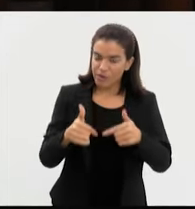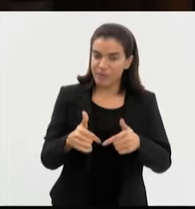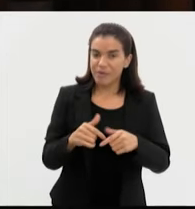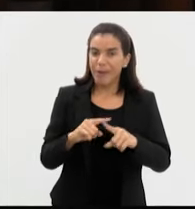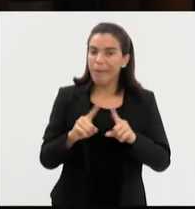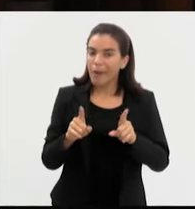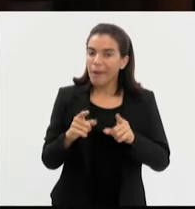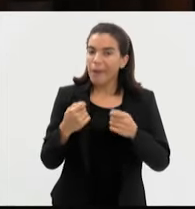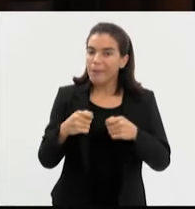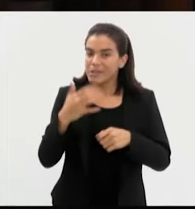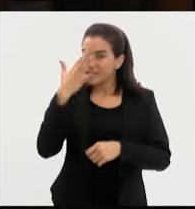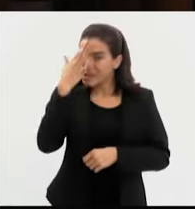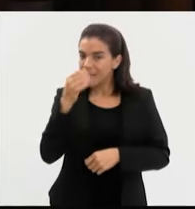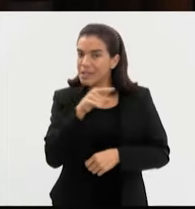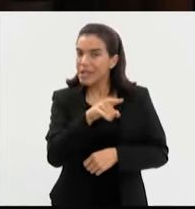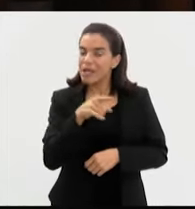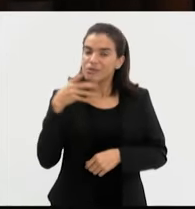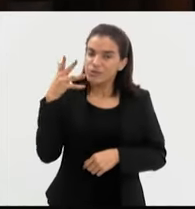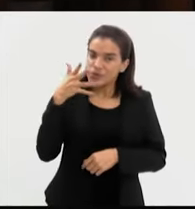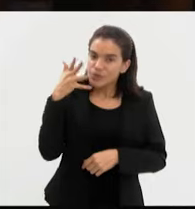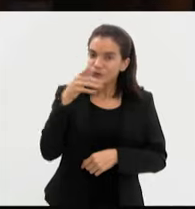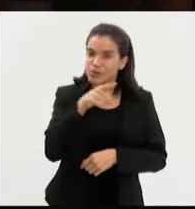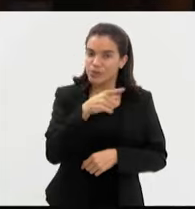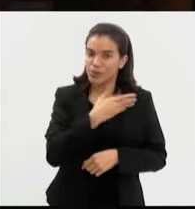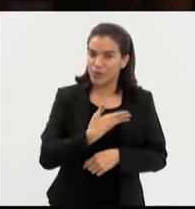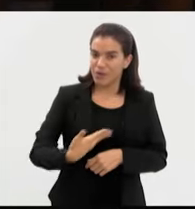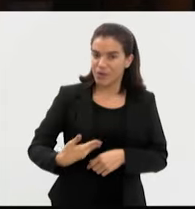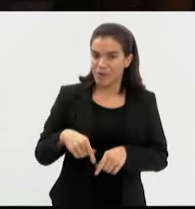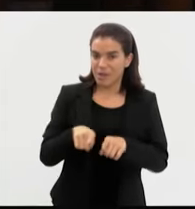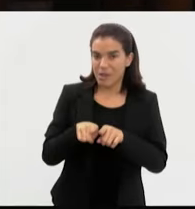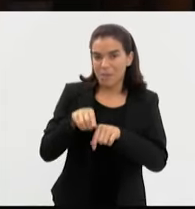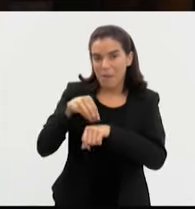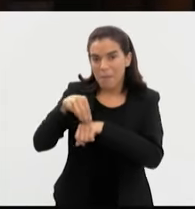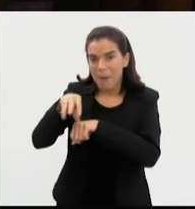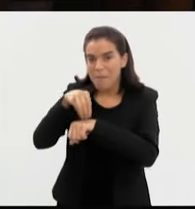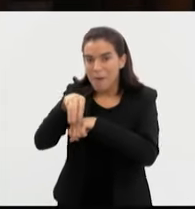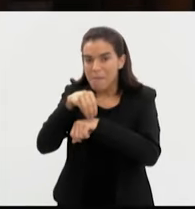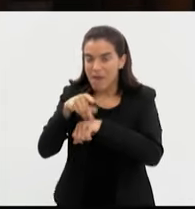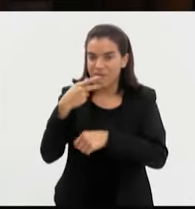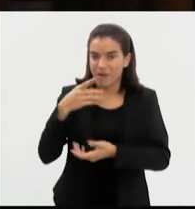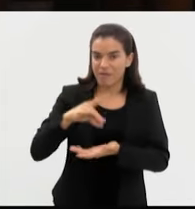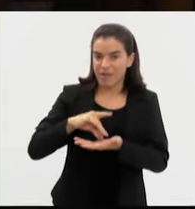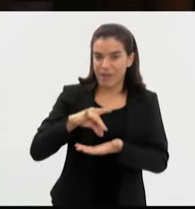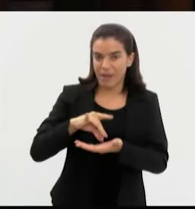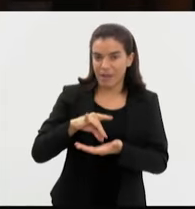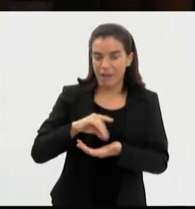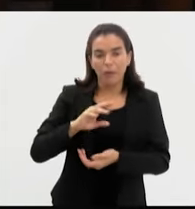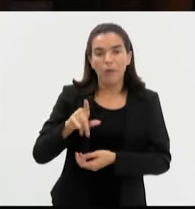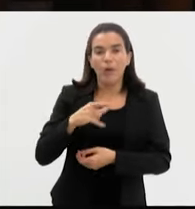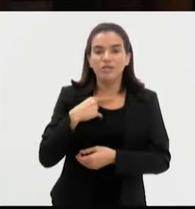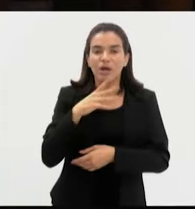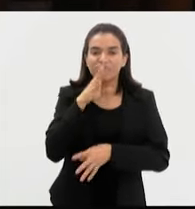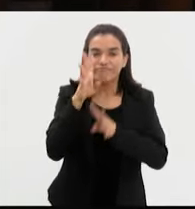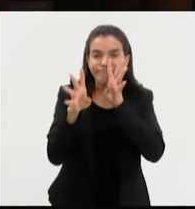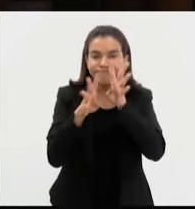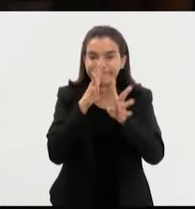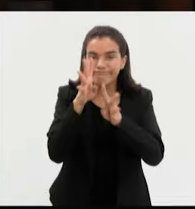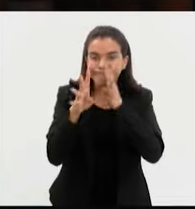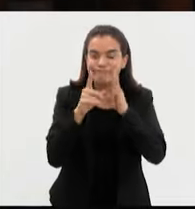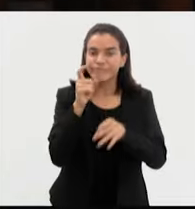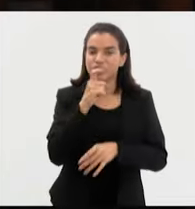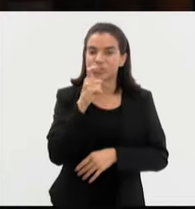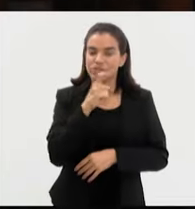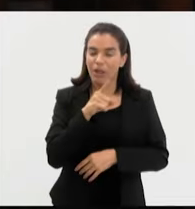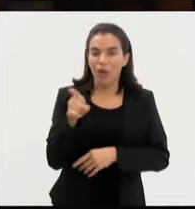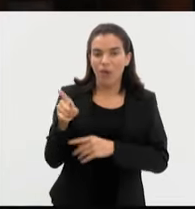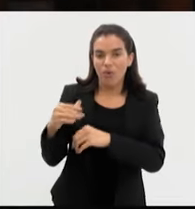eu tenho que entender o posicio que ele ve falando e passar verdade PR tropa não ficar fazendo mímica aqui contando mentira aí um